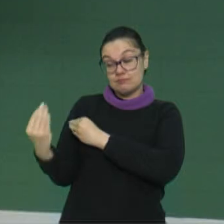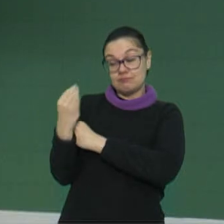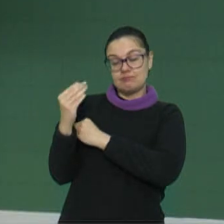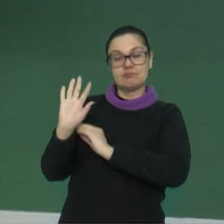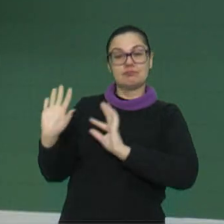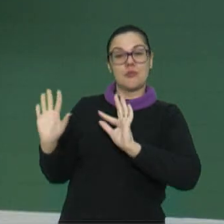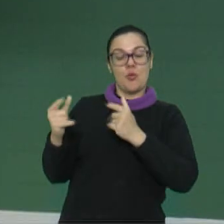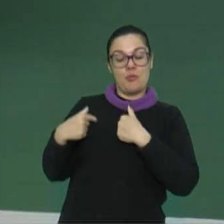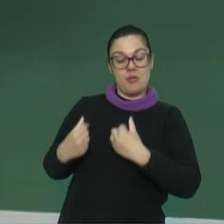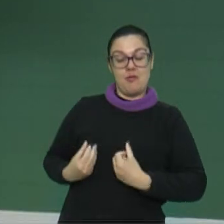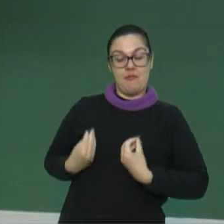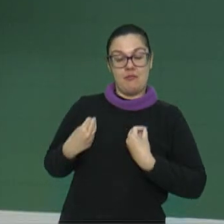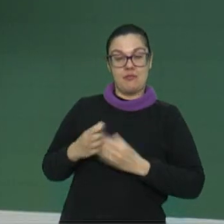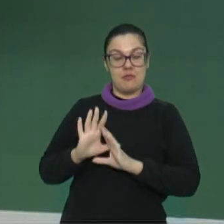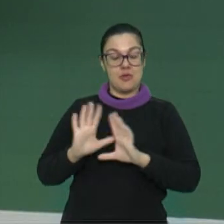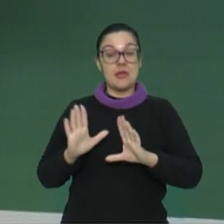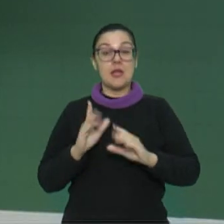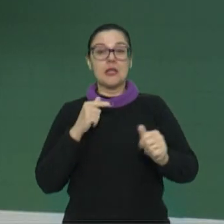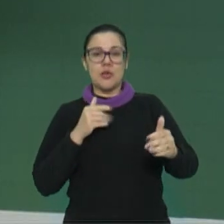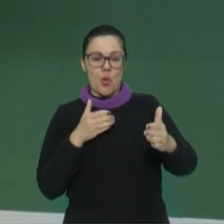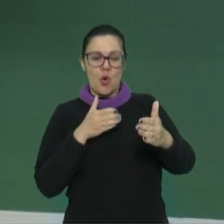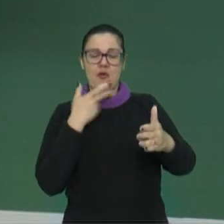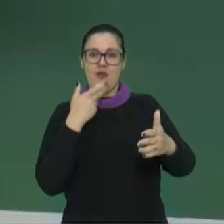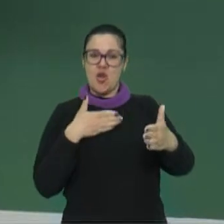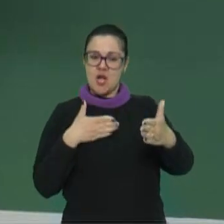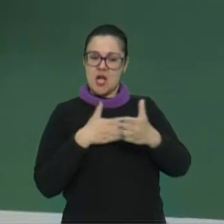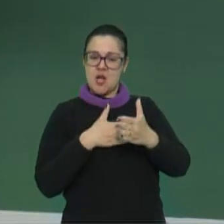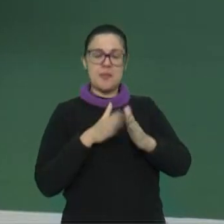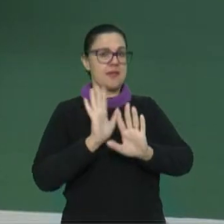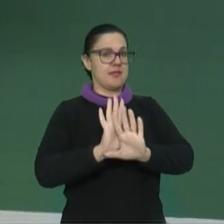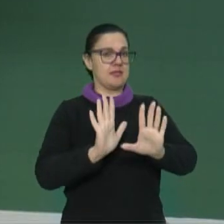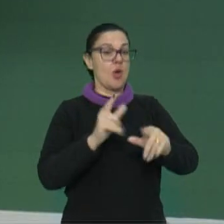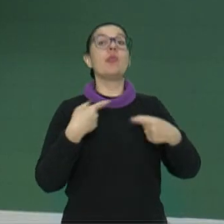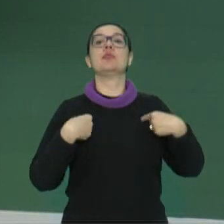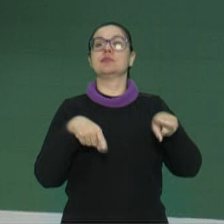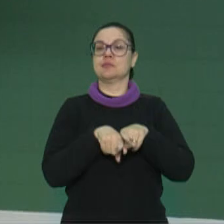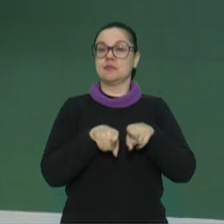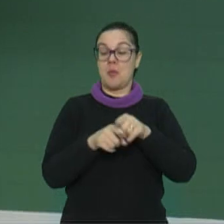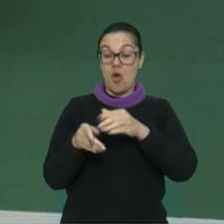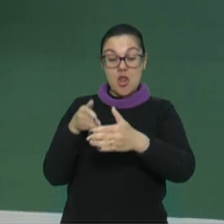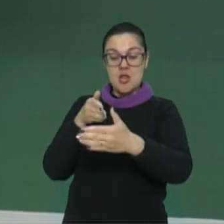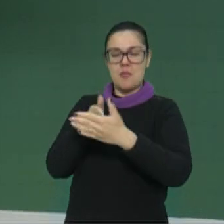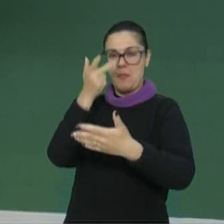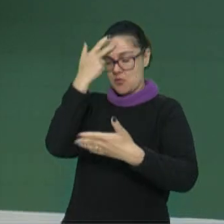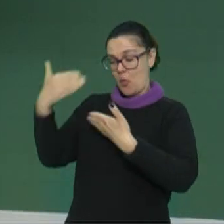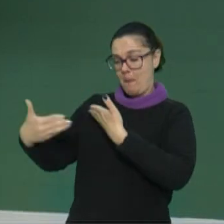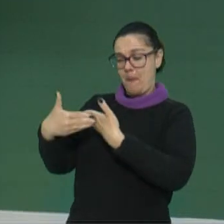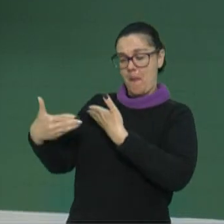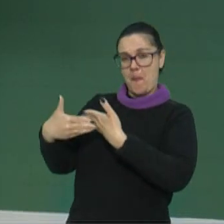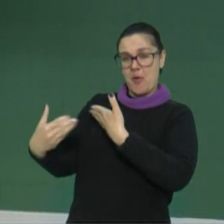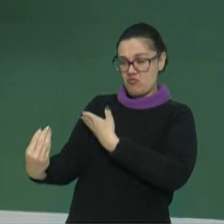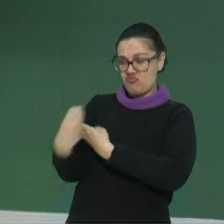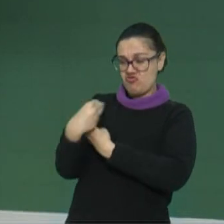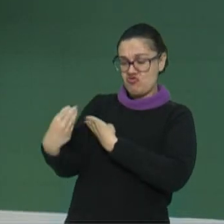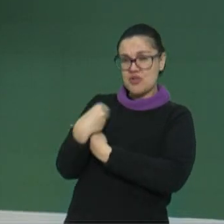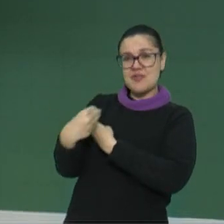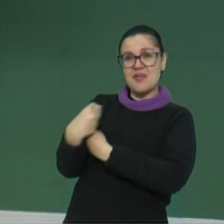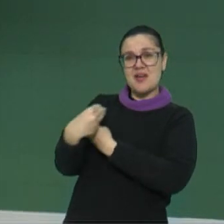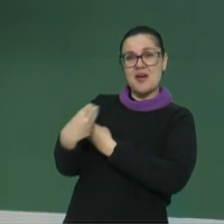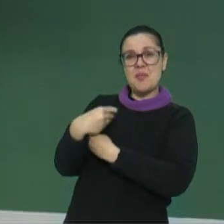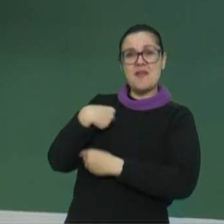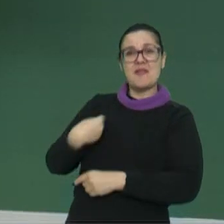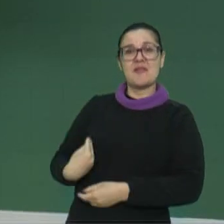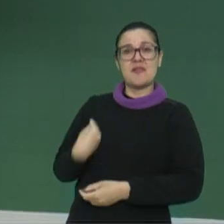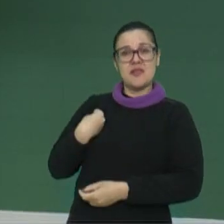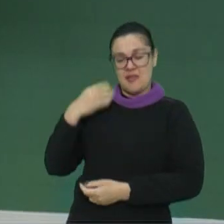ferramenta, limites. O limite não é só para o outro. Eu tenho que dar limite para o outro, gente, porque se eu não der limite para o outro vai entender